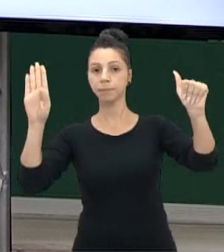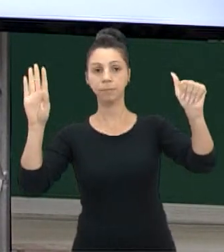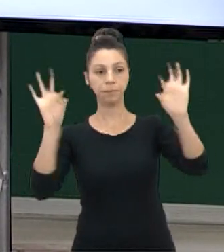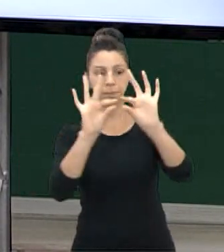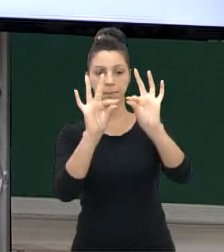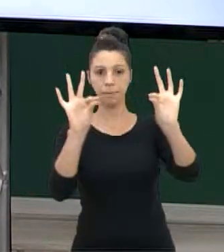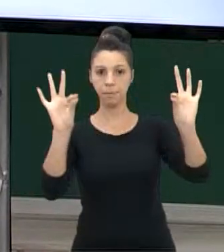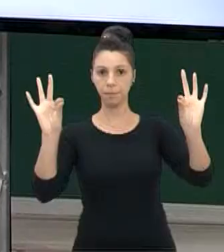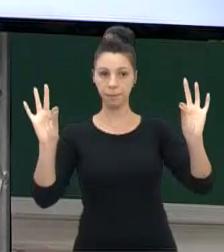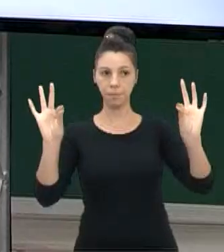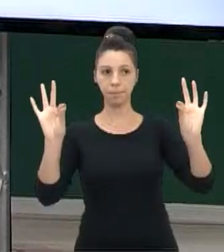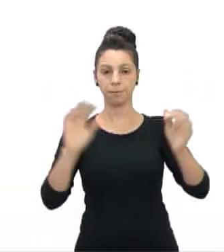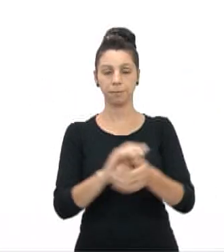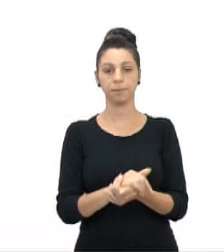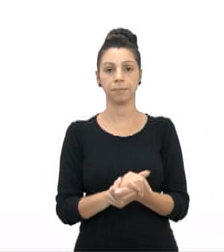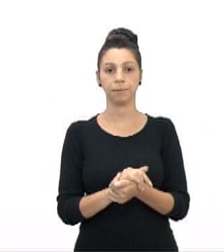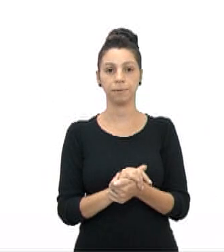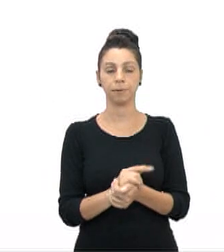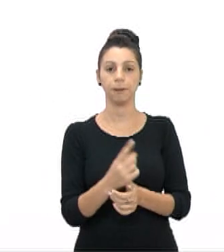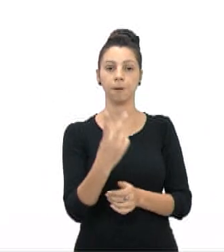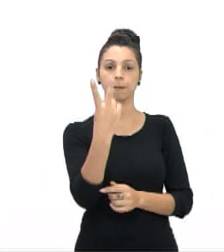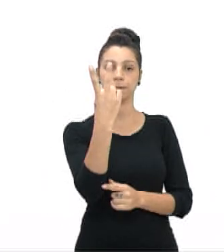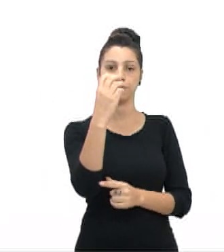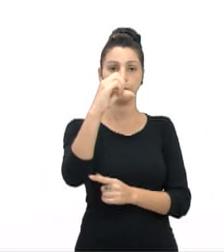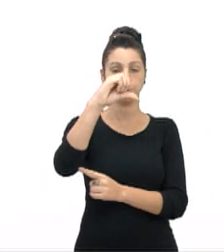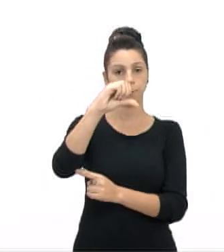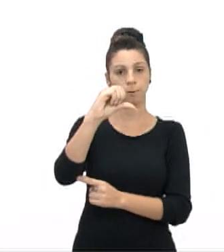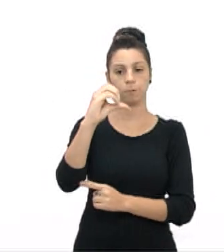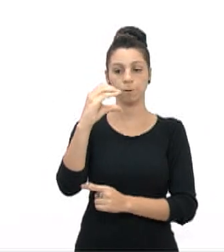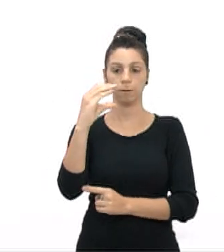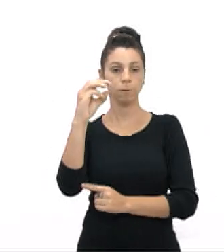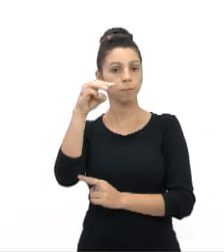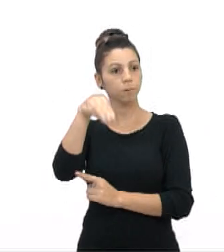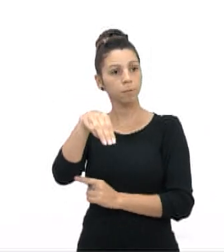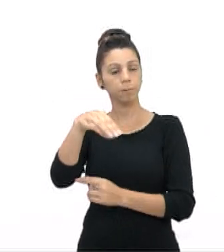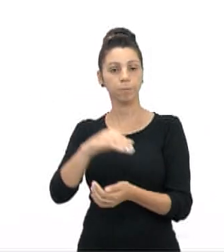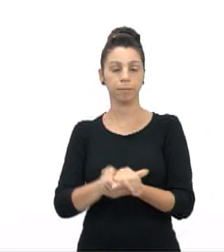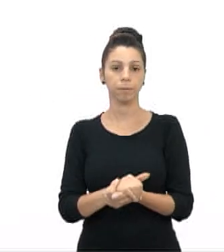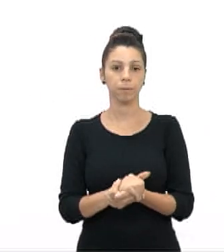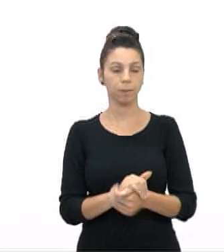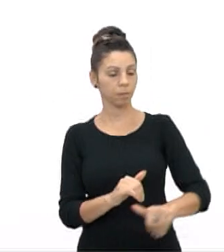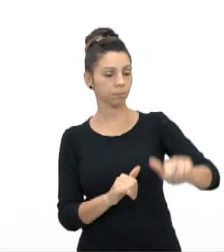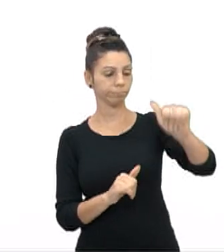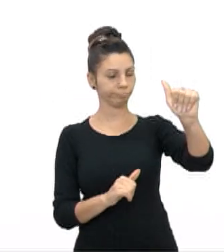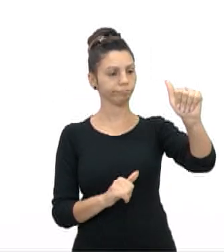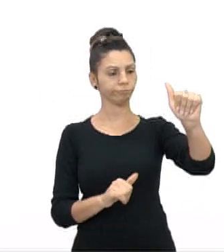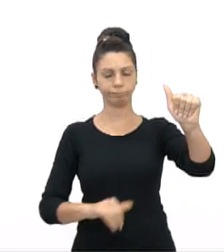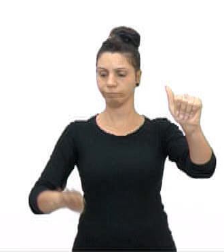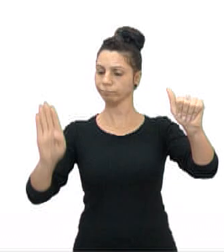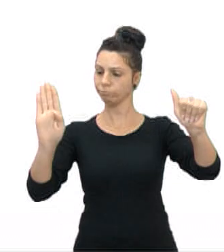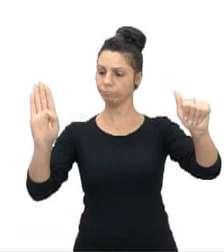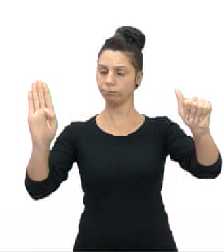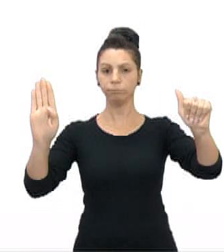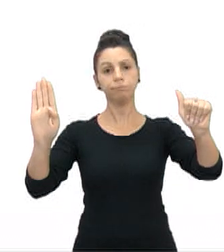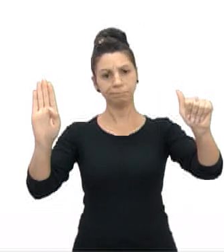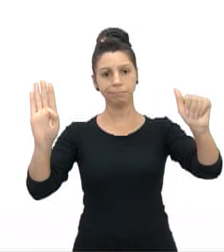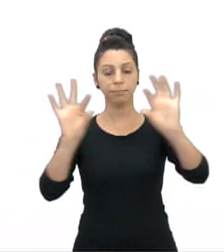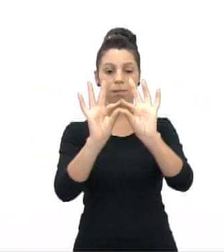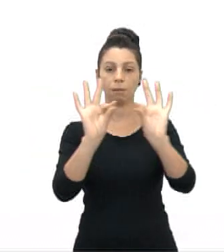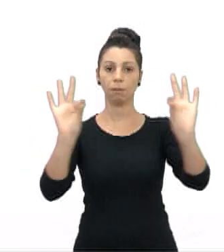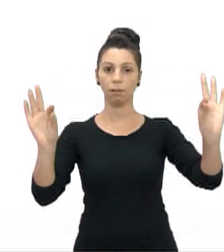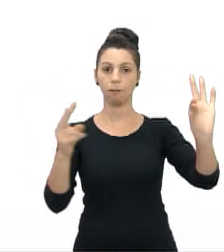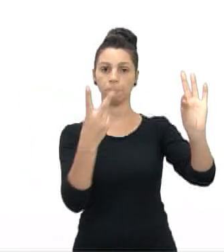a seguir é 29 centímetros. Opa, a distância de A até B é 29